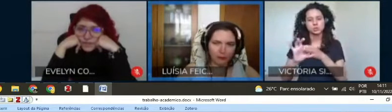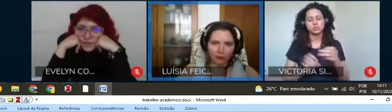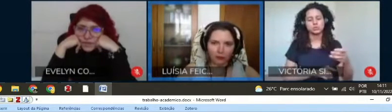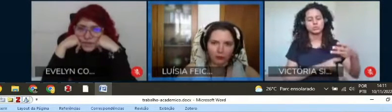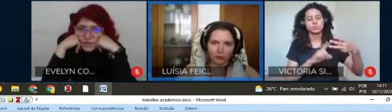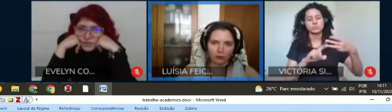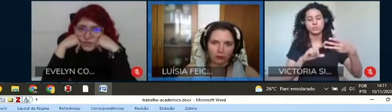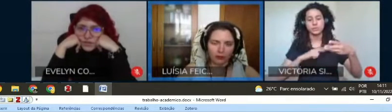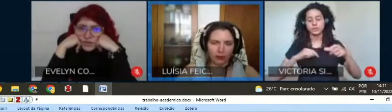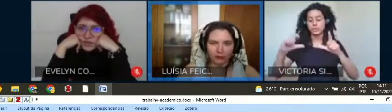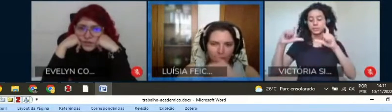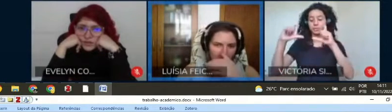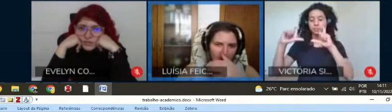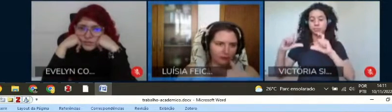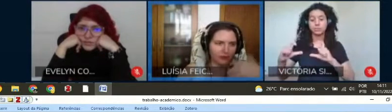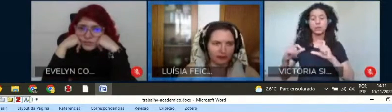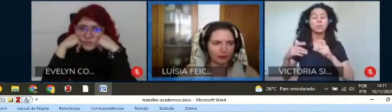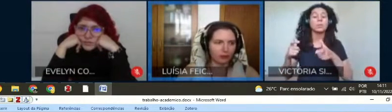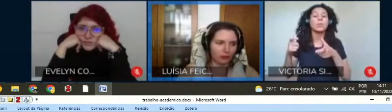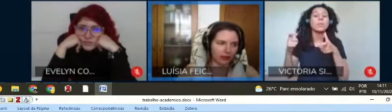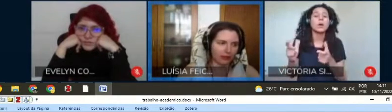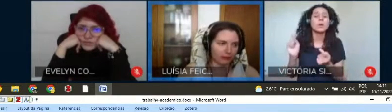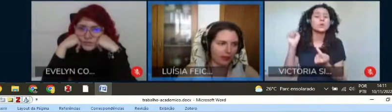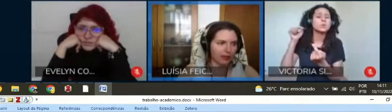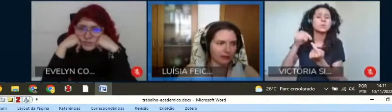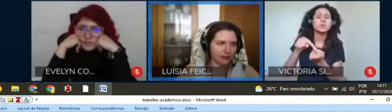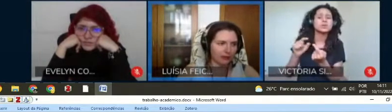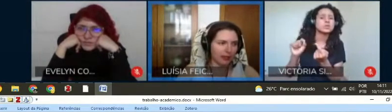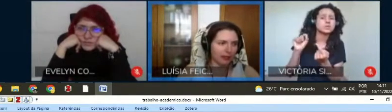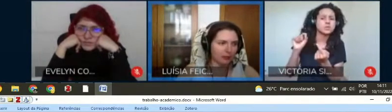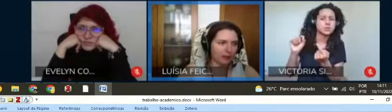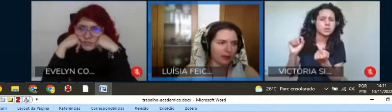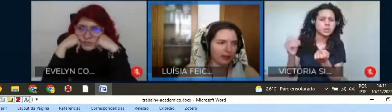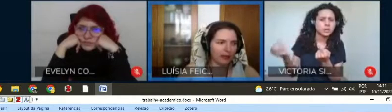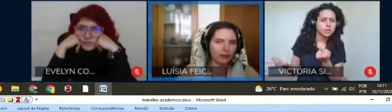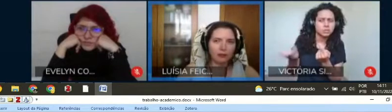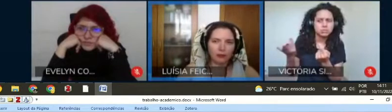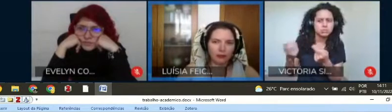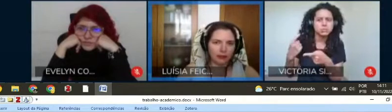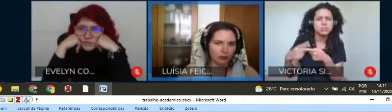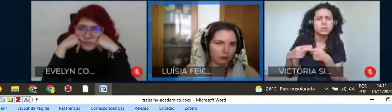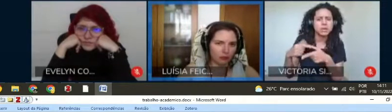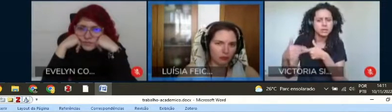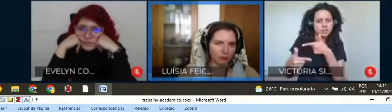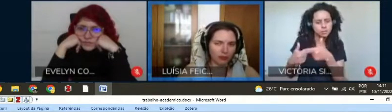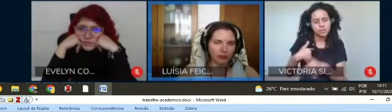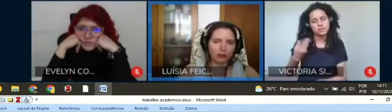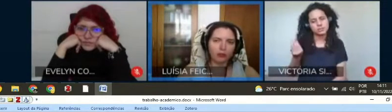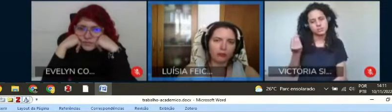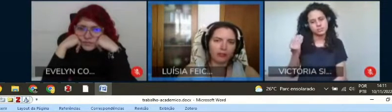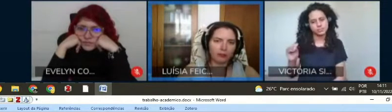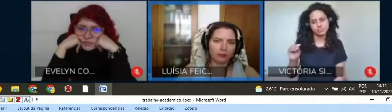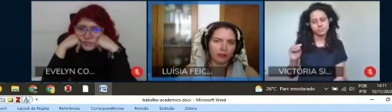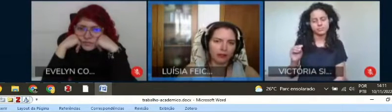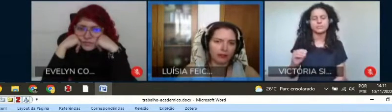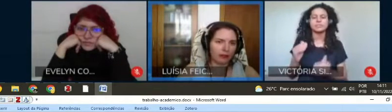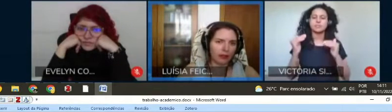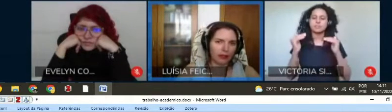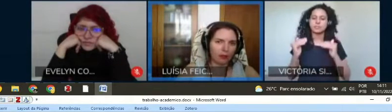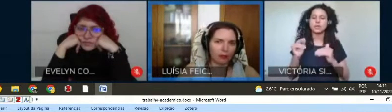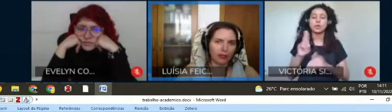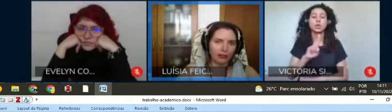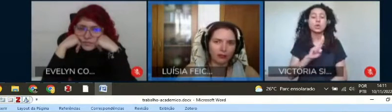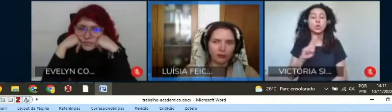é a especificação do a que vem esse trabalho. Depois seguido do nome do orientador e mais uma